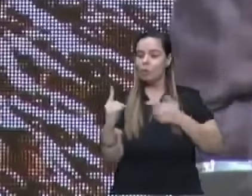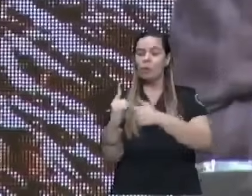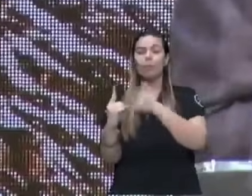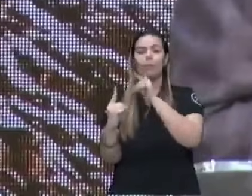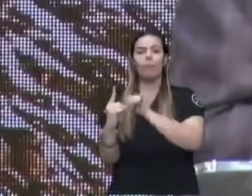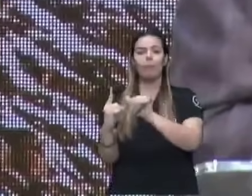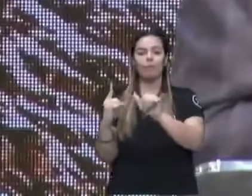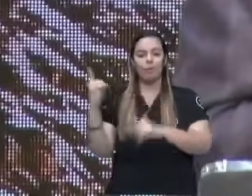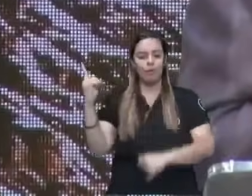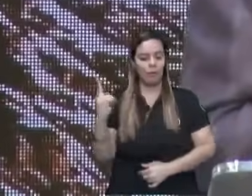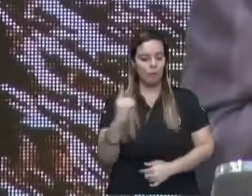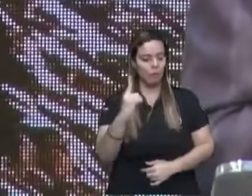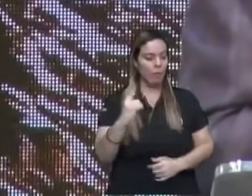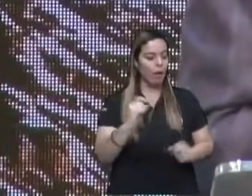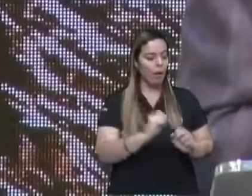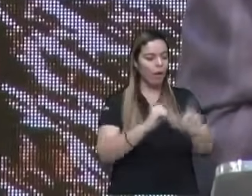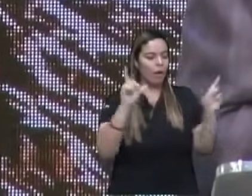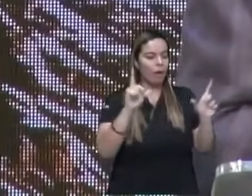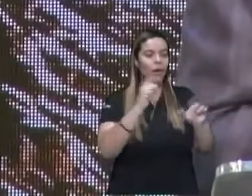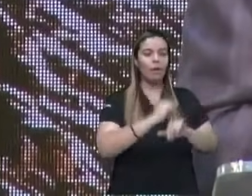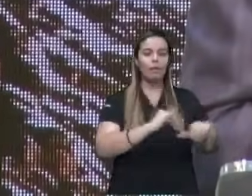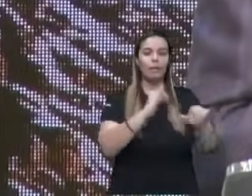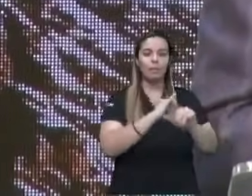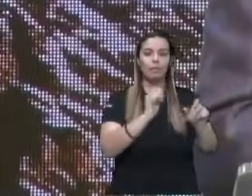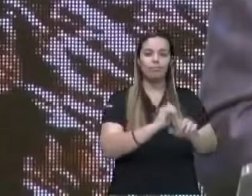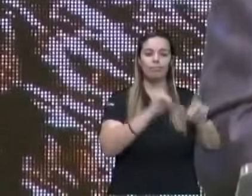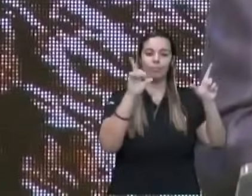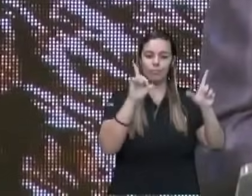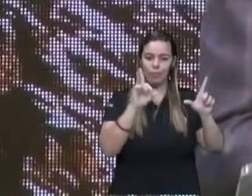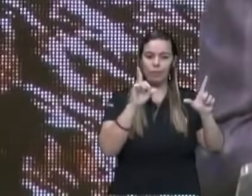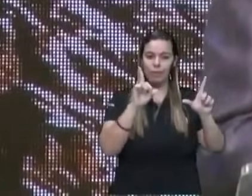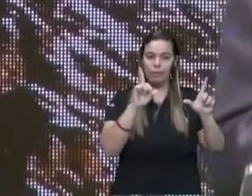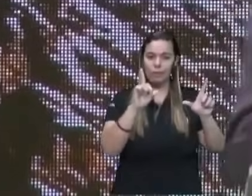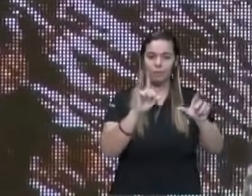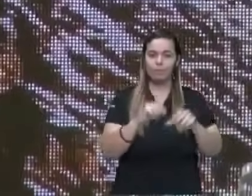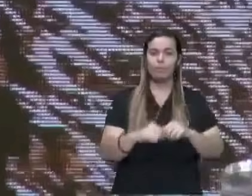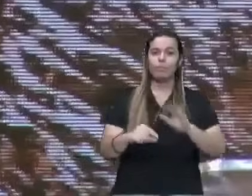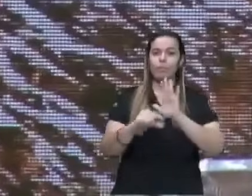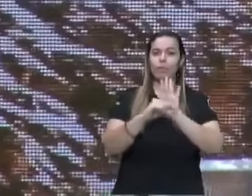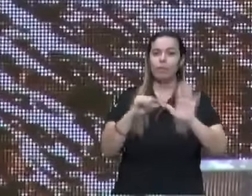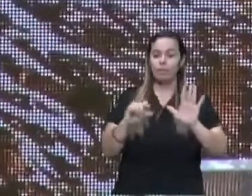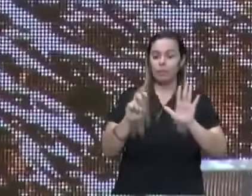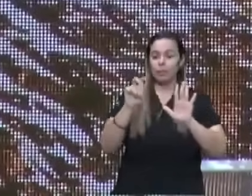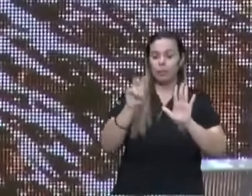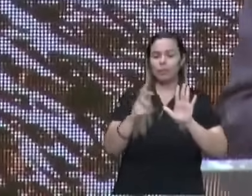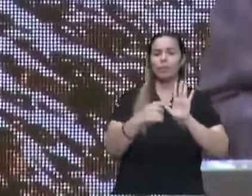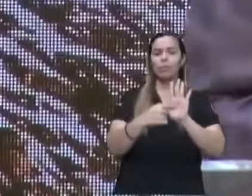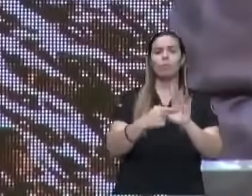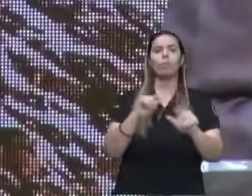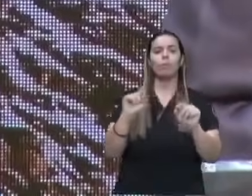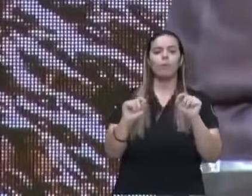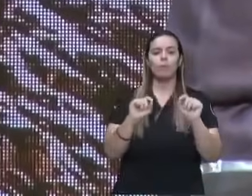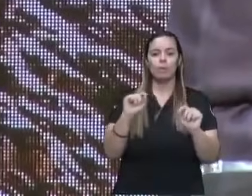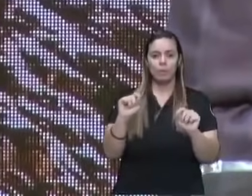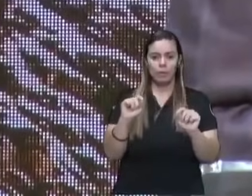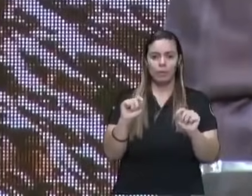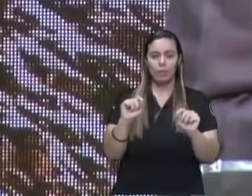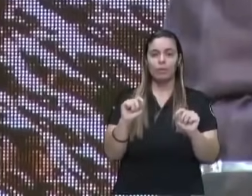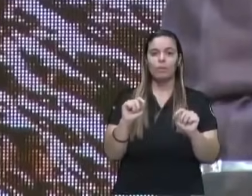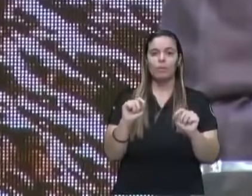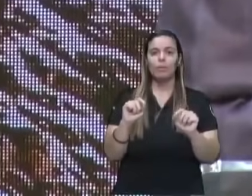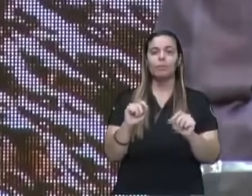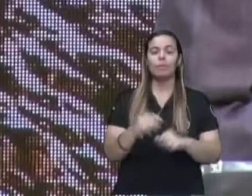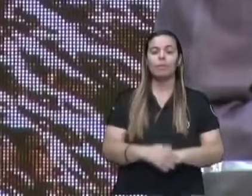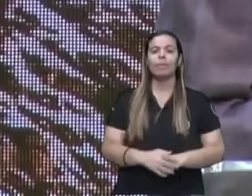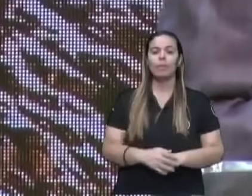aqui um alerta ao povo de Deus. O versículo de número 5 fala sobre o que